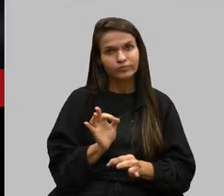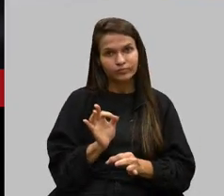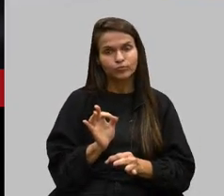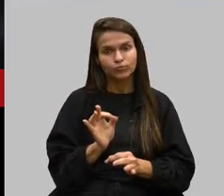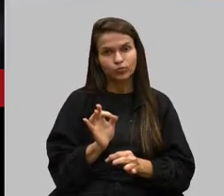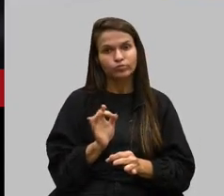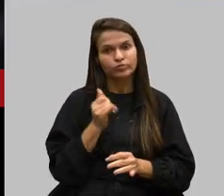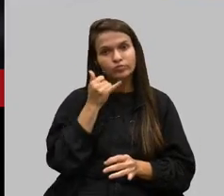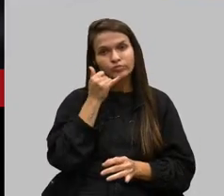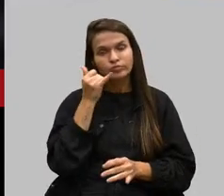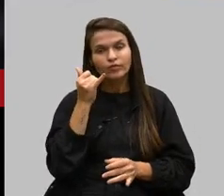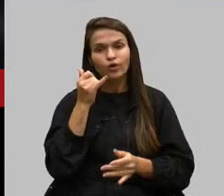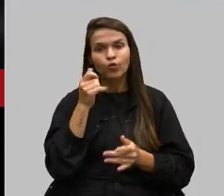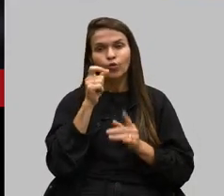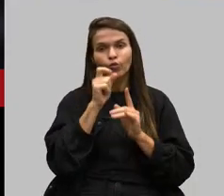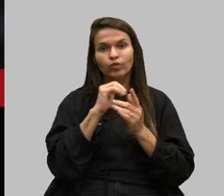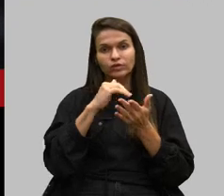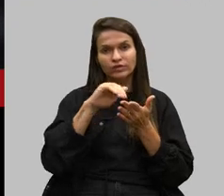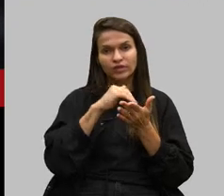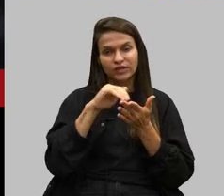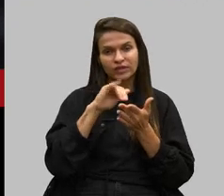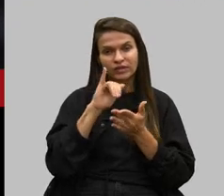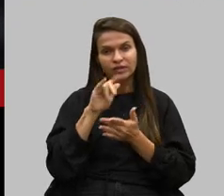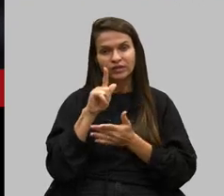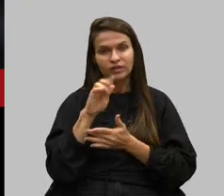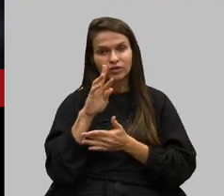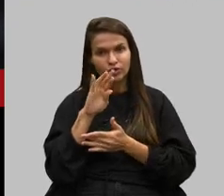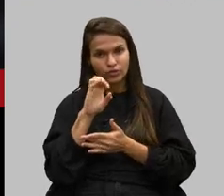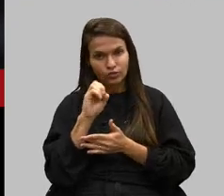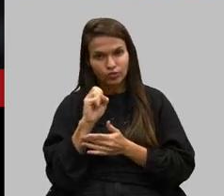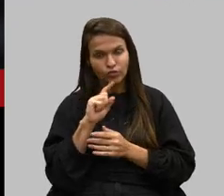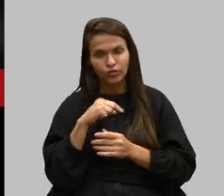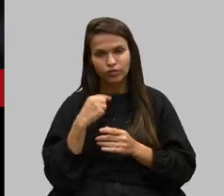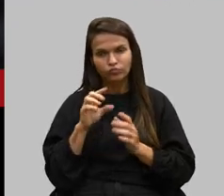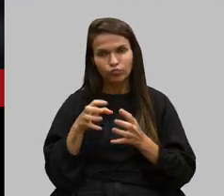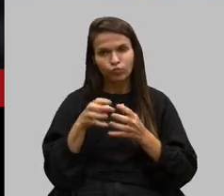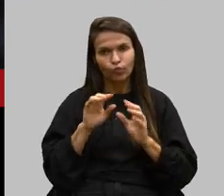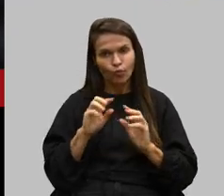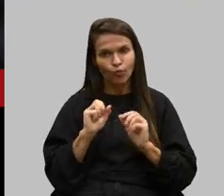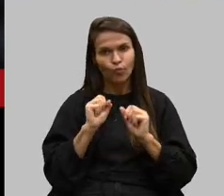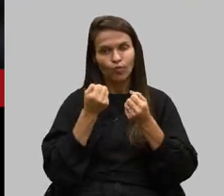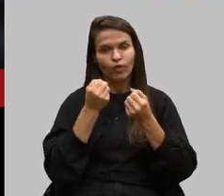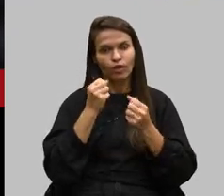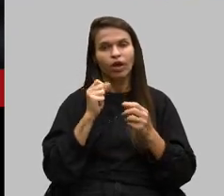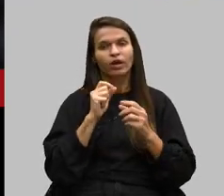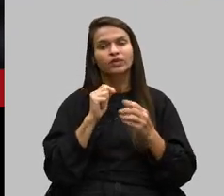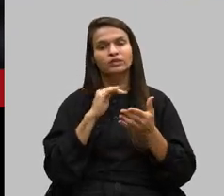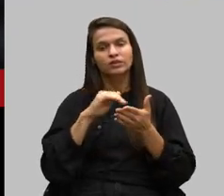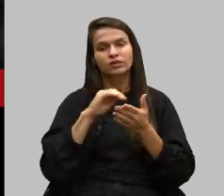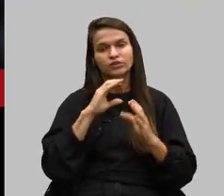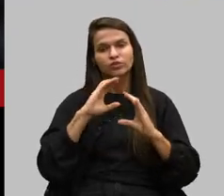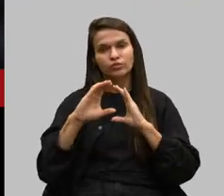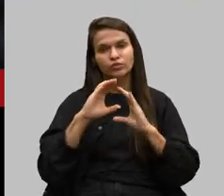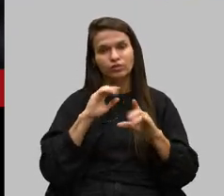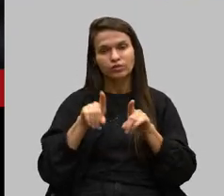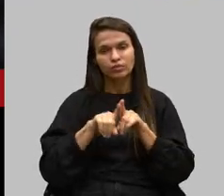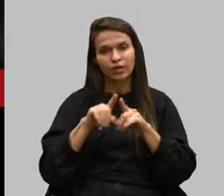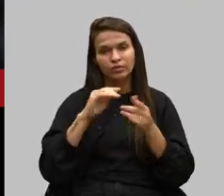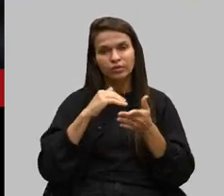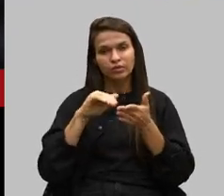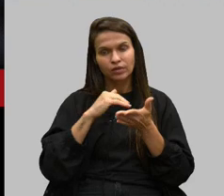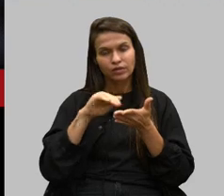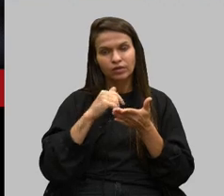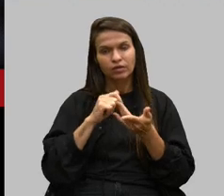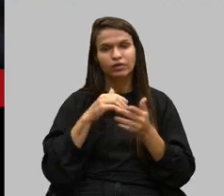contato com o secretário Igor mas a gente tá fazendo um esforço conjunto da secretaria de comunicação da secretaria de Desenvolvimento Social da